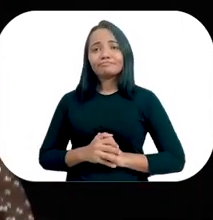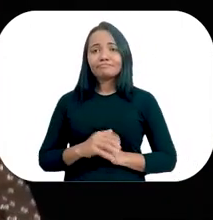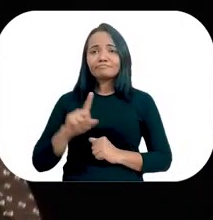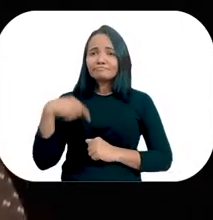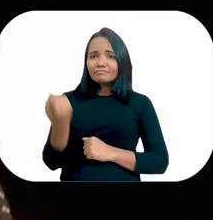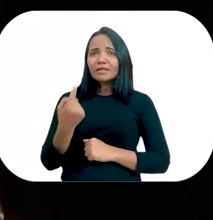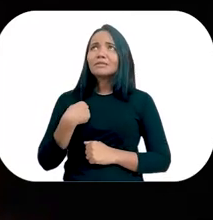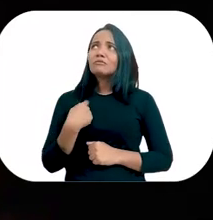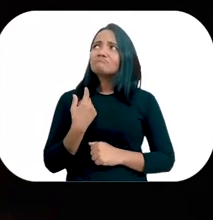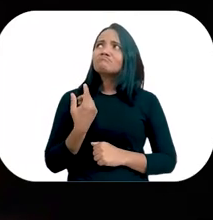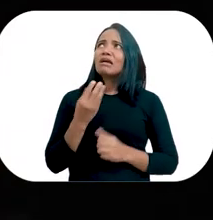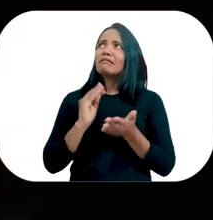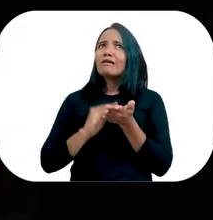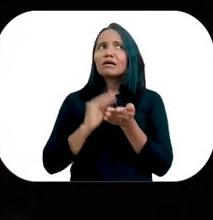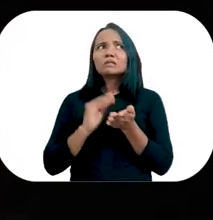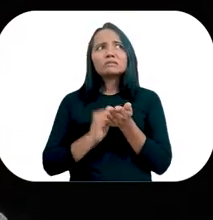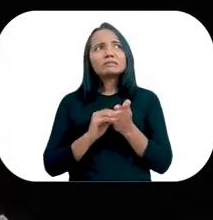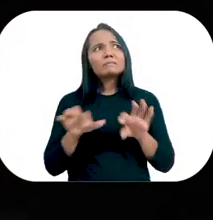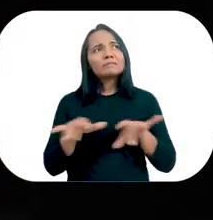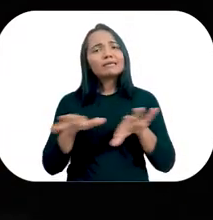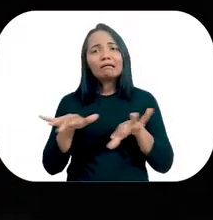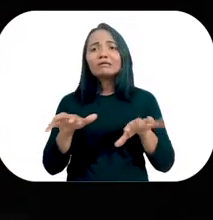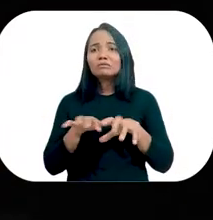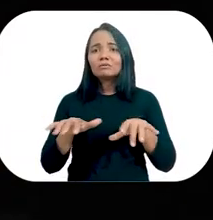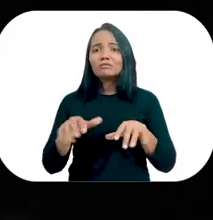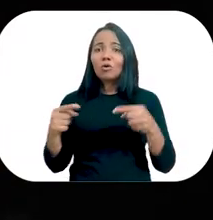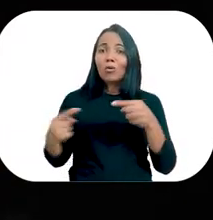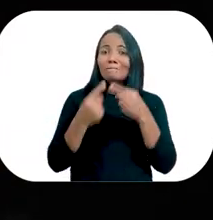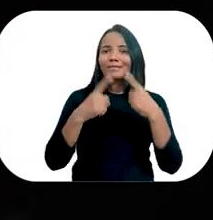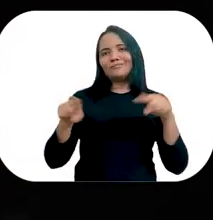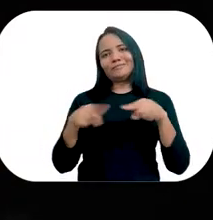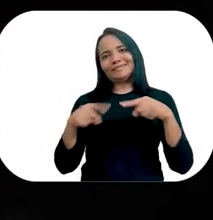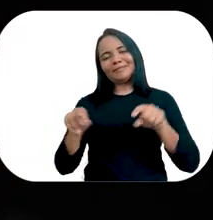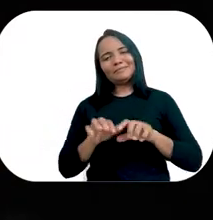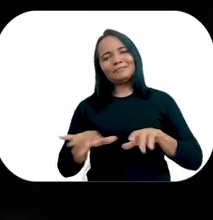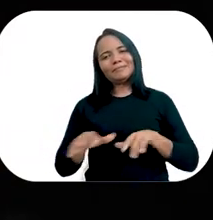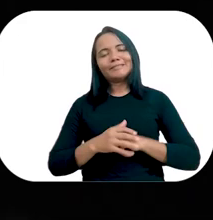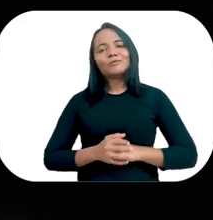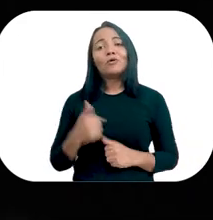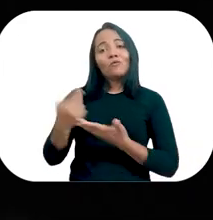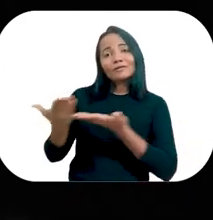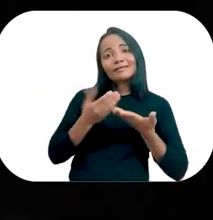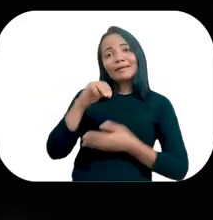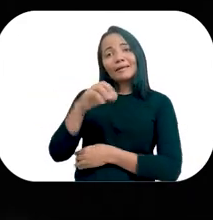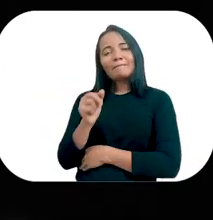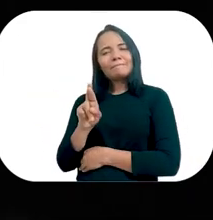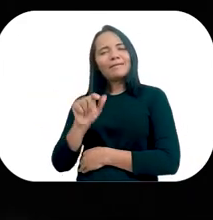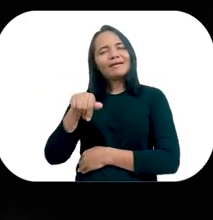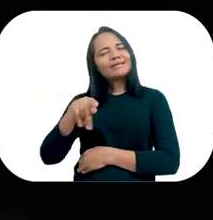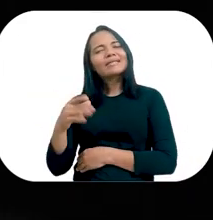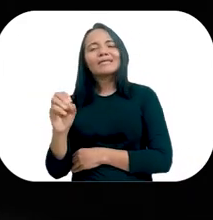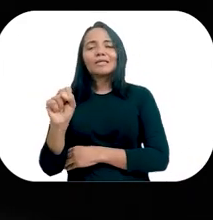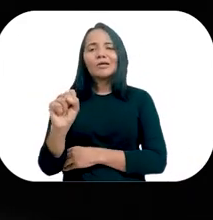eu senti falta de cara, vamos botar um piano, que as músicas realmente chamam um piano. Aí eu chamei o Marquinhos, que é um cara que já toca comigo há algum